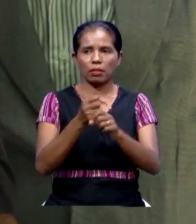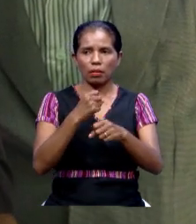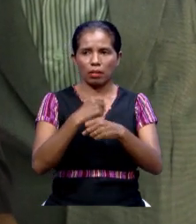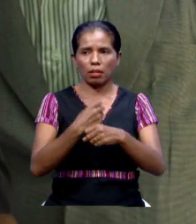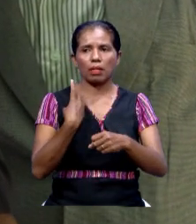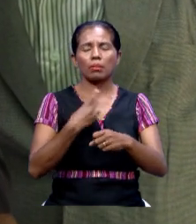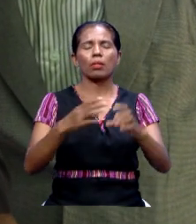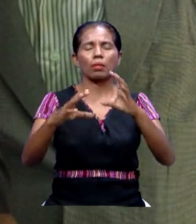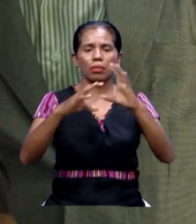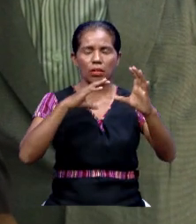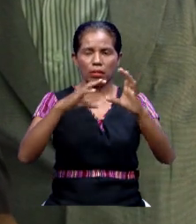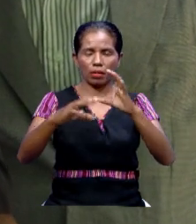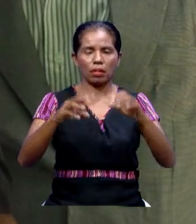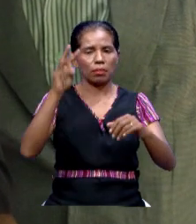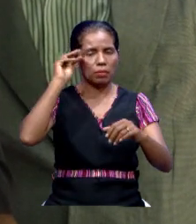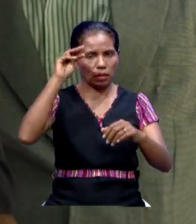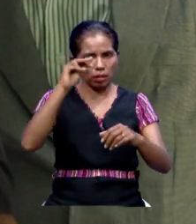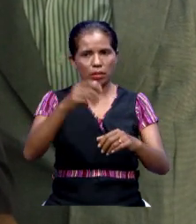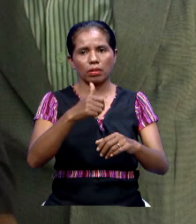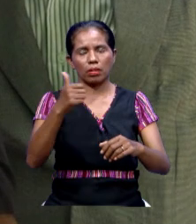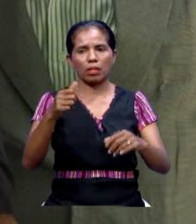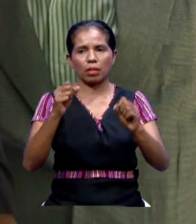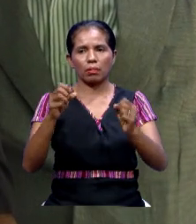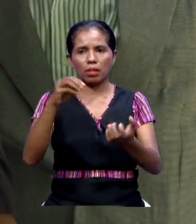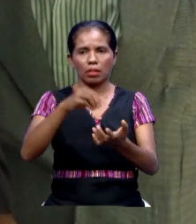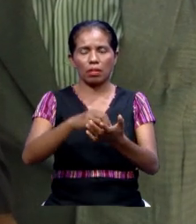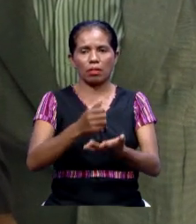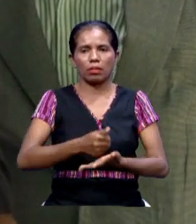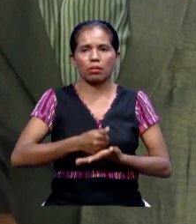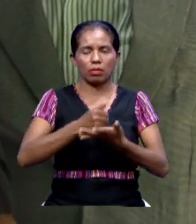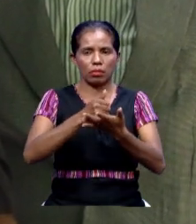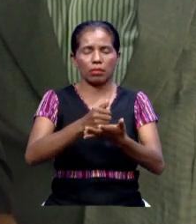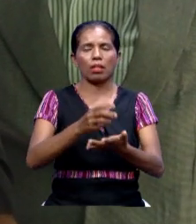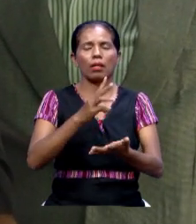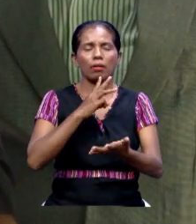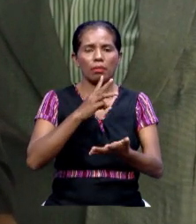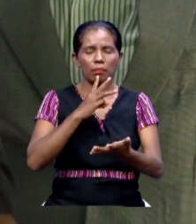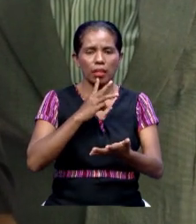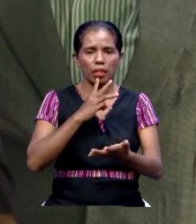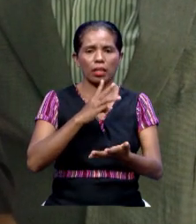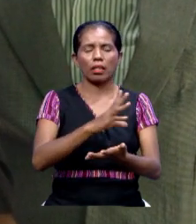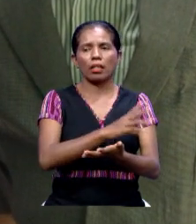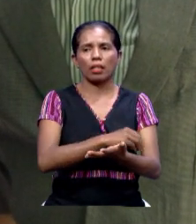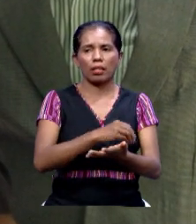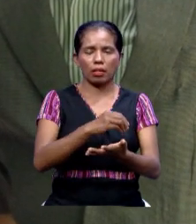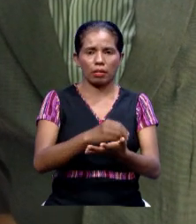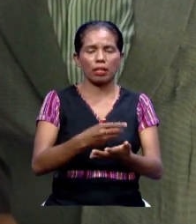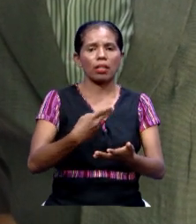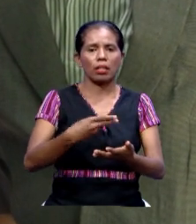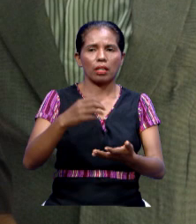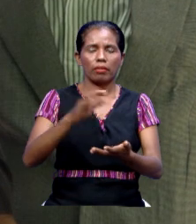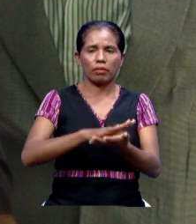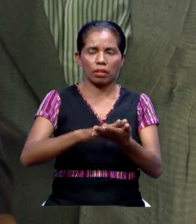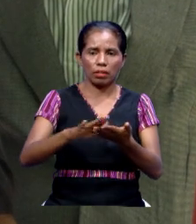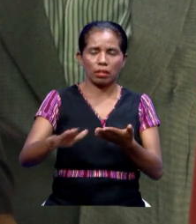mos comunica ho ministério relevante sir para tu bele tau matan vai ya be saneamento por exemplo infraestrutura